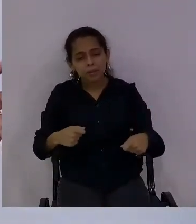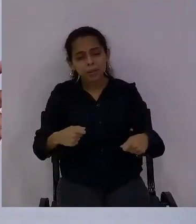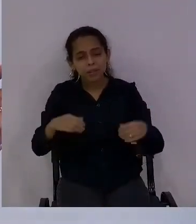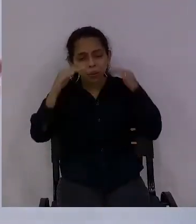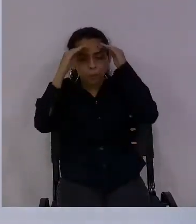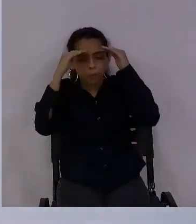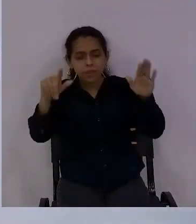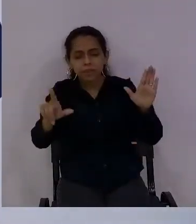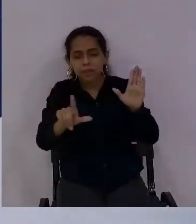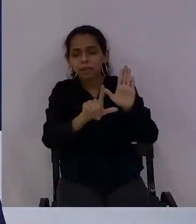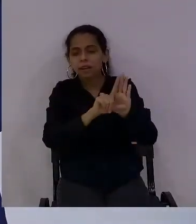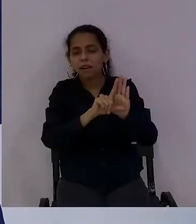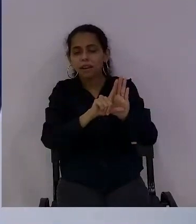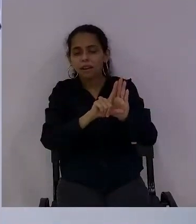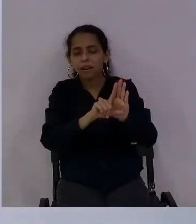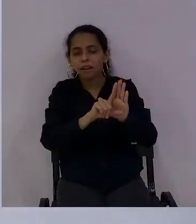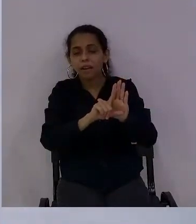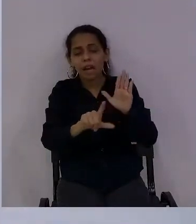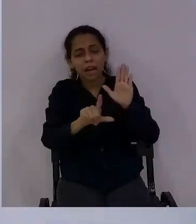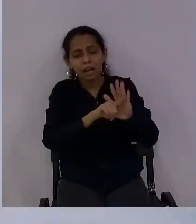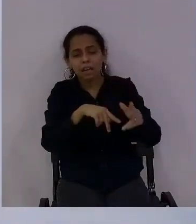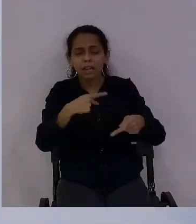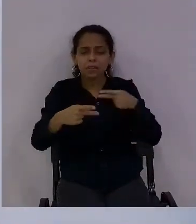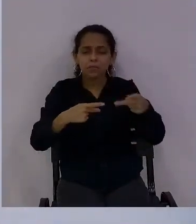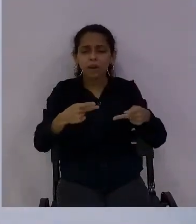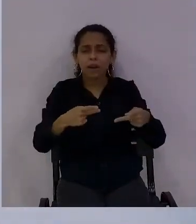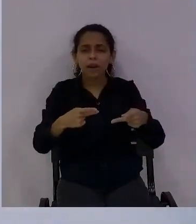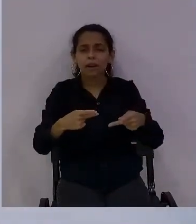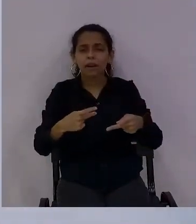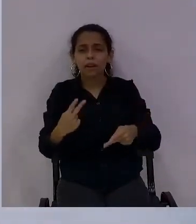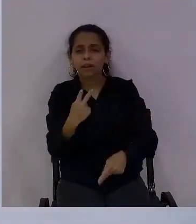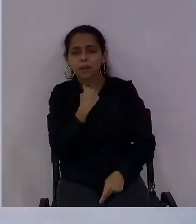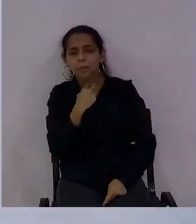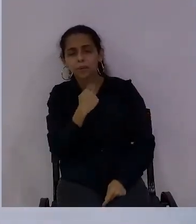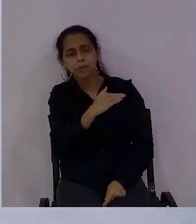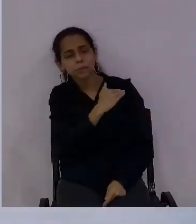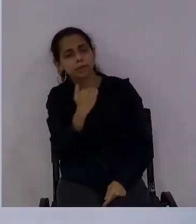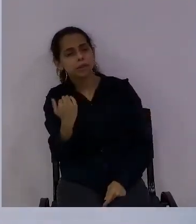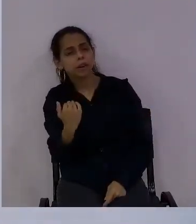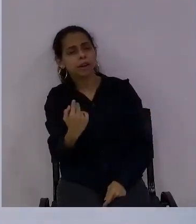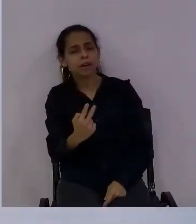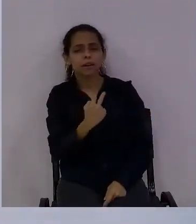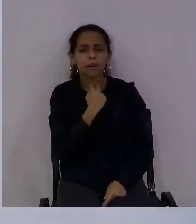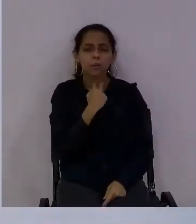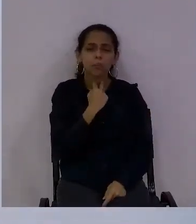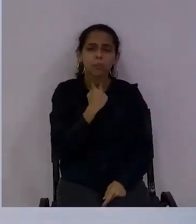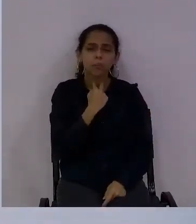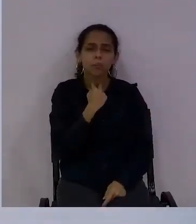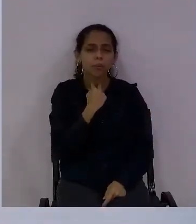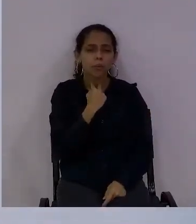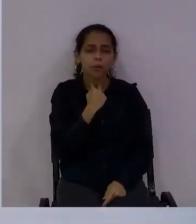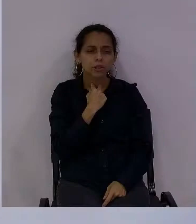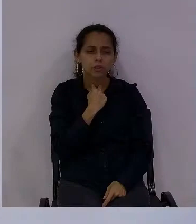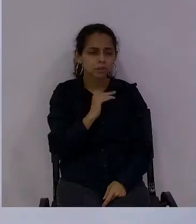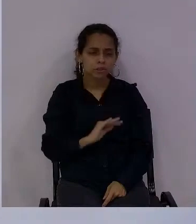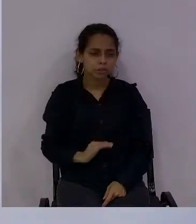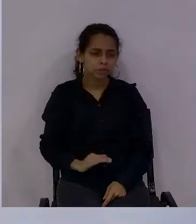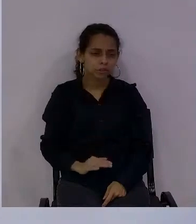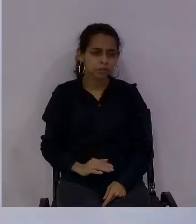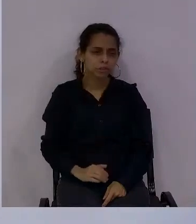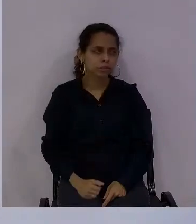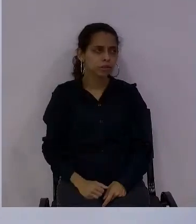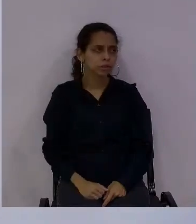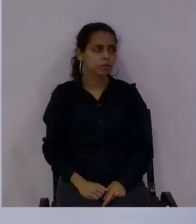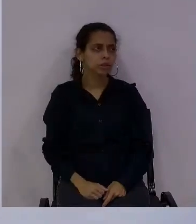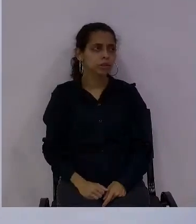E é como se nós imaginássemos exatamente assim. Eu tenho que ouvir e me submeter a uma lei que diz, não minta.